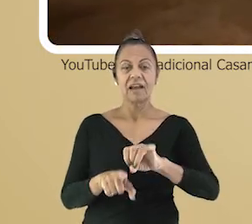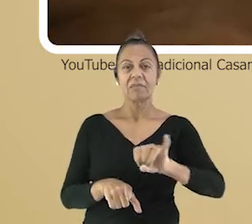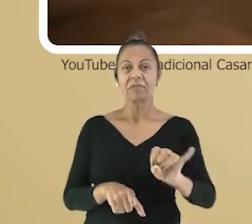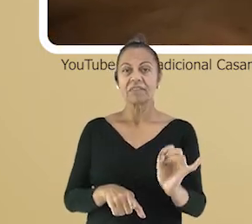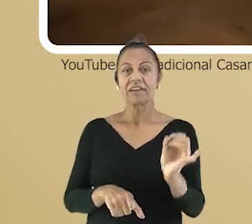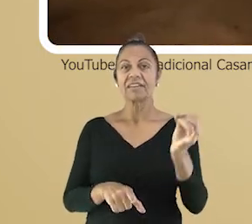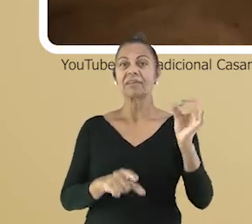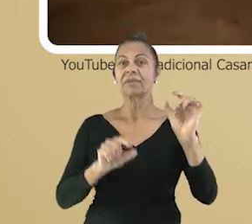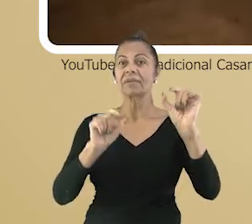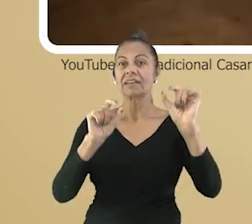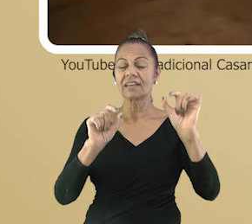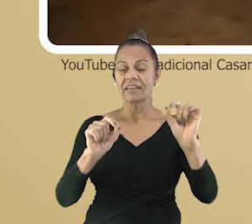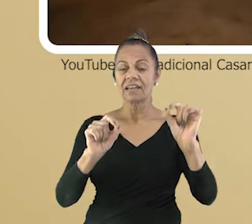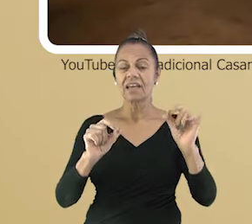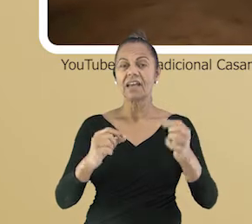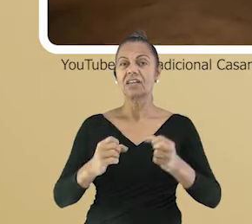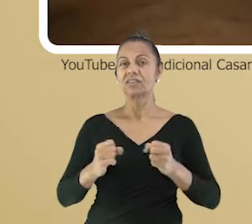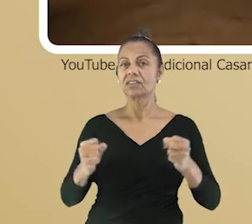pomerano.